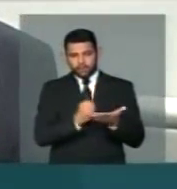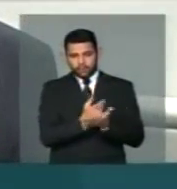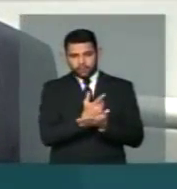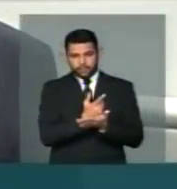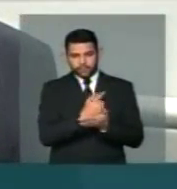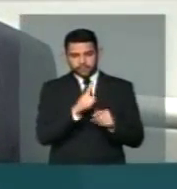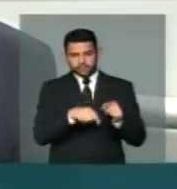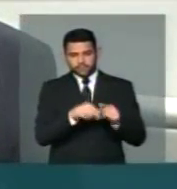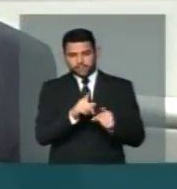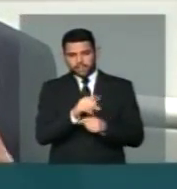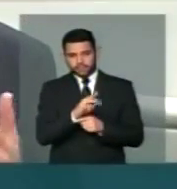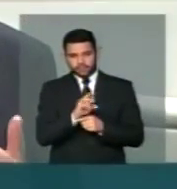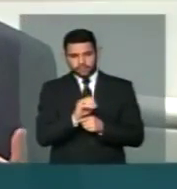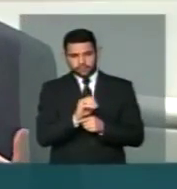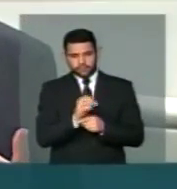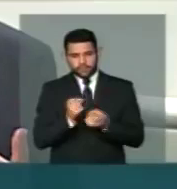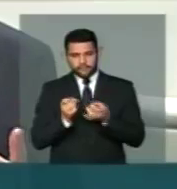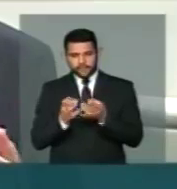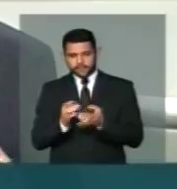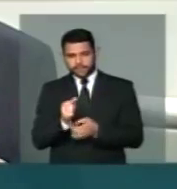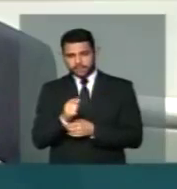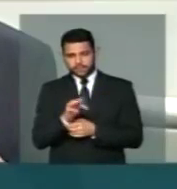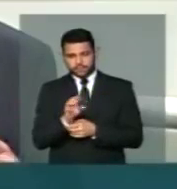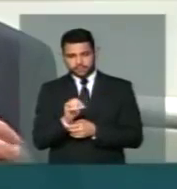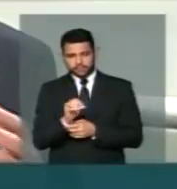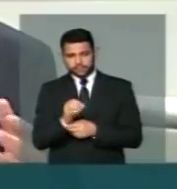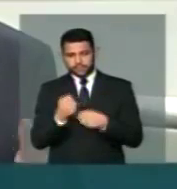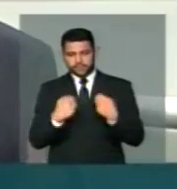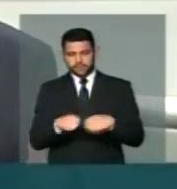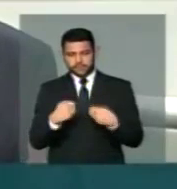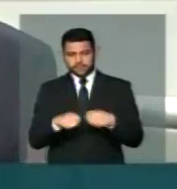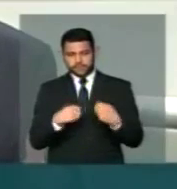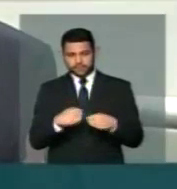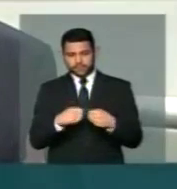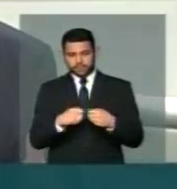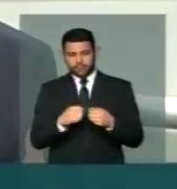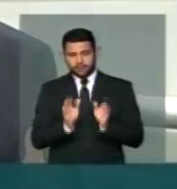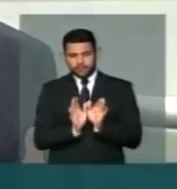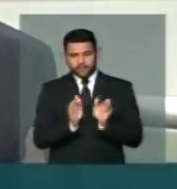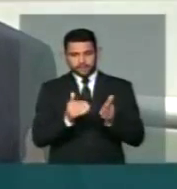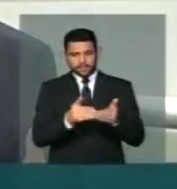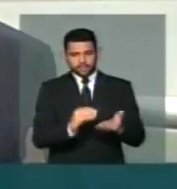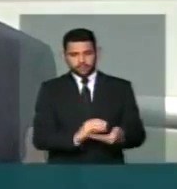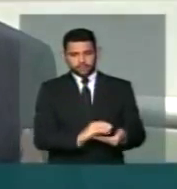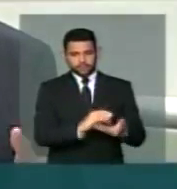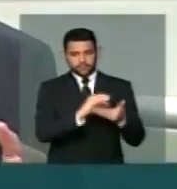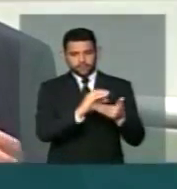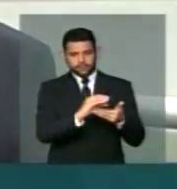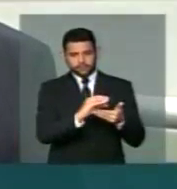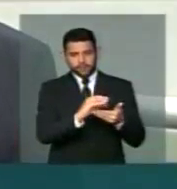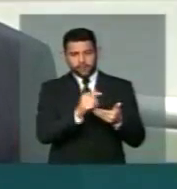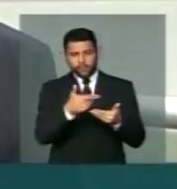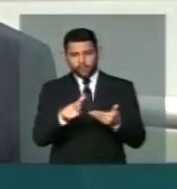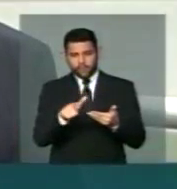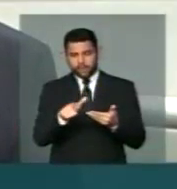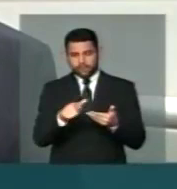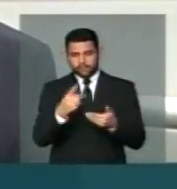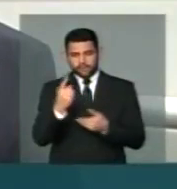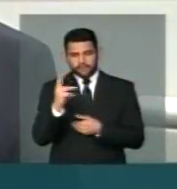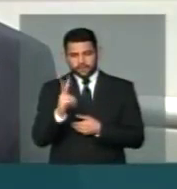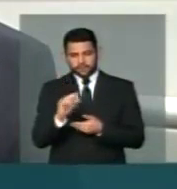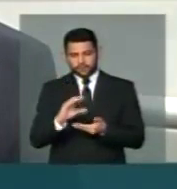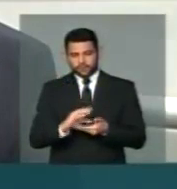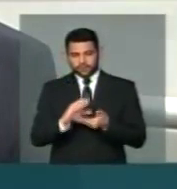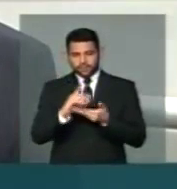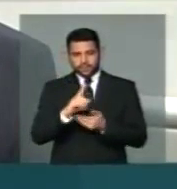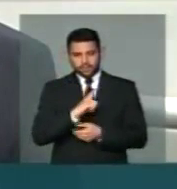de ativos ou venda de ativos exige a participação do conselho. Agora, uma vez que o